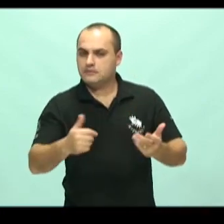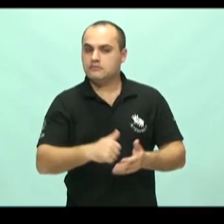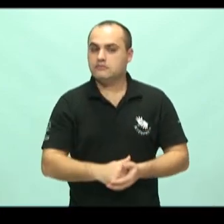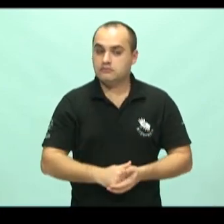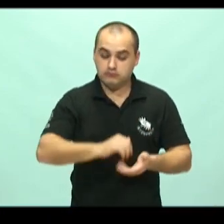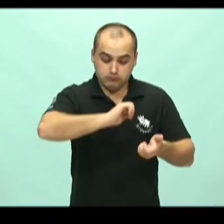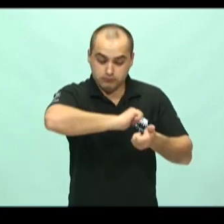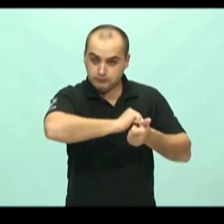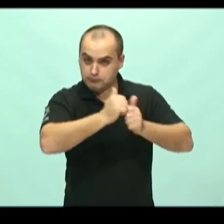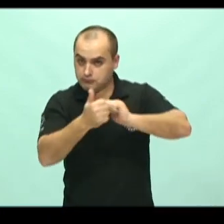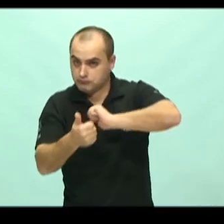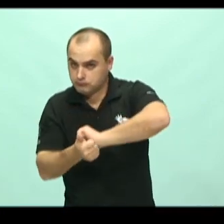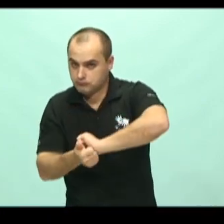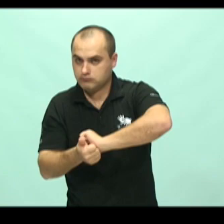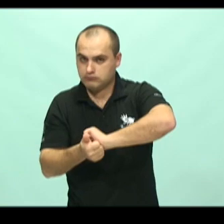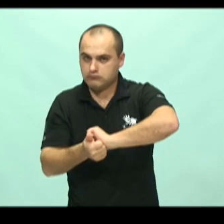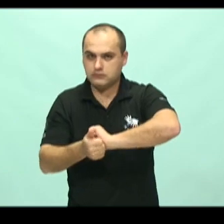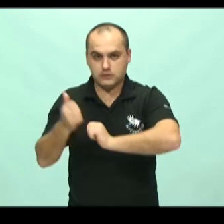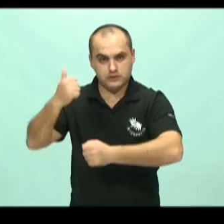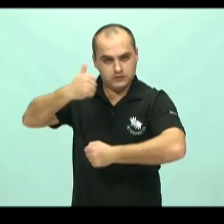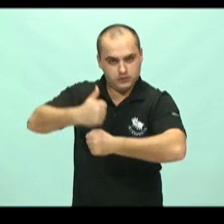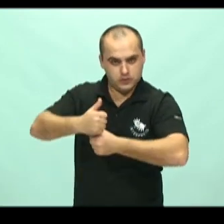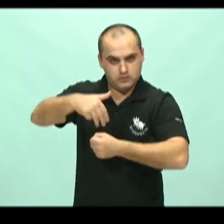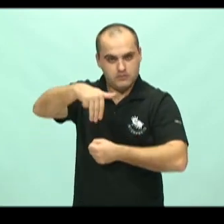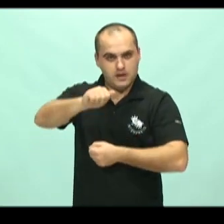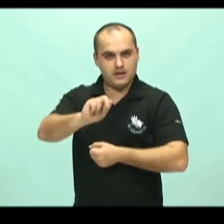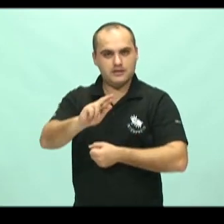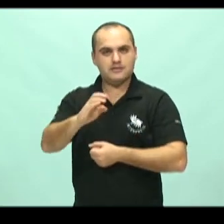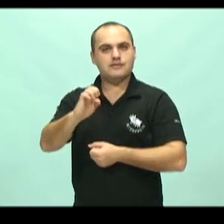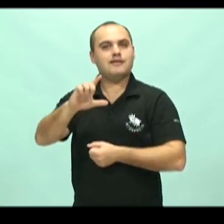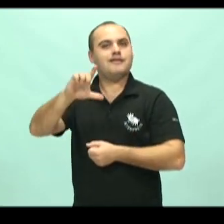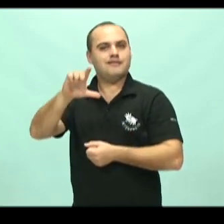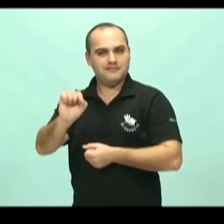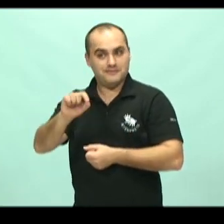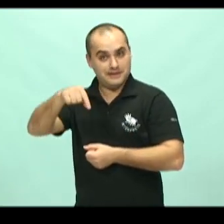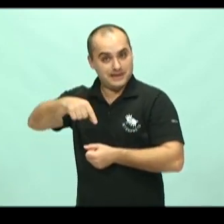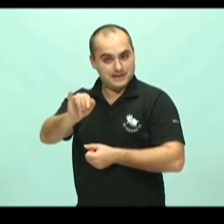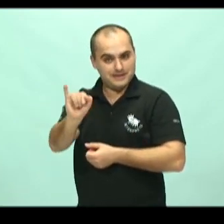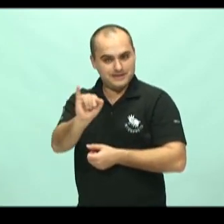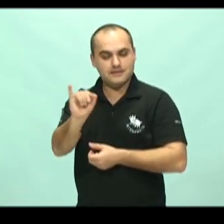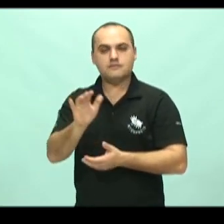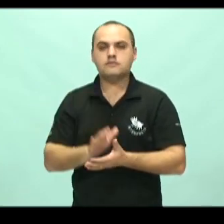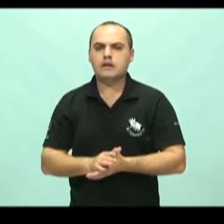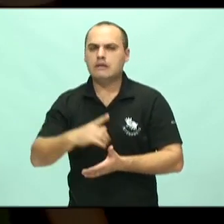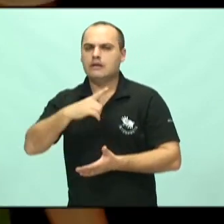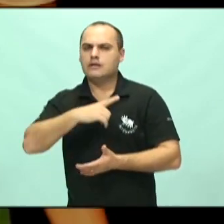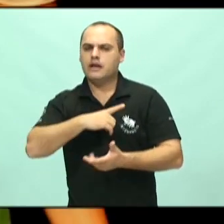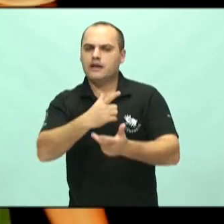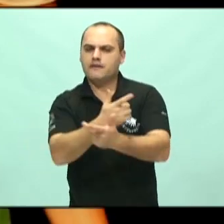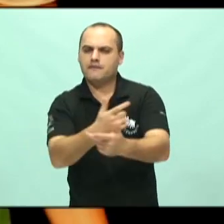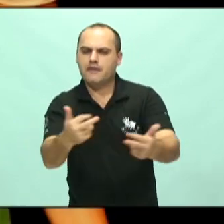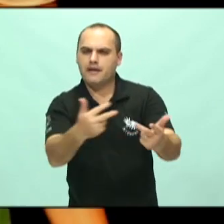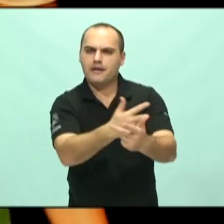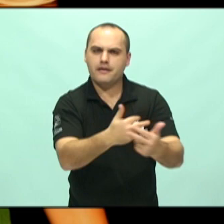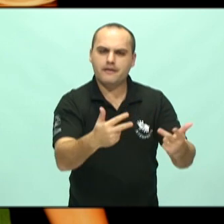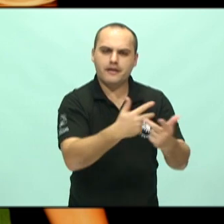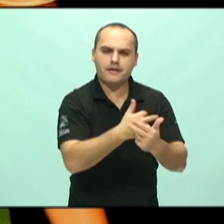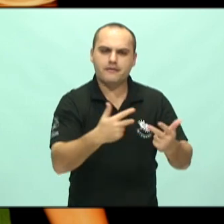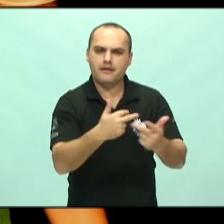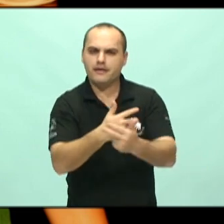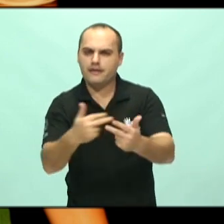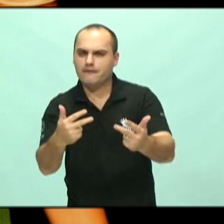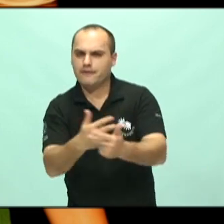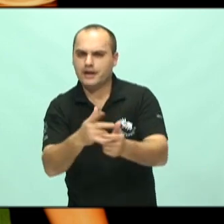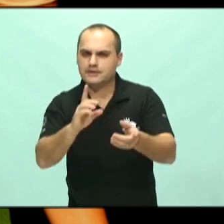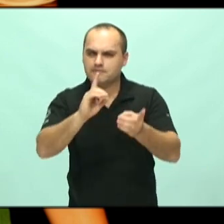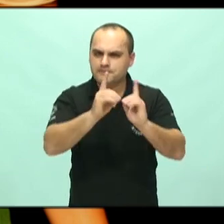adaptação junto ao diretor Marcelo Souza, que é um diretor aqui de Itajaí, e mescla várias técnicas. Tem uma técnica atorial e a